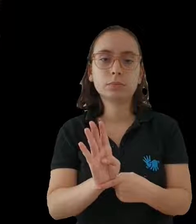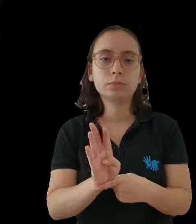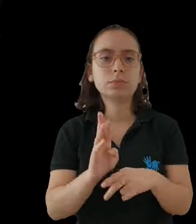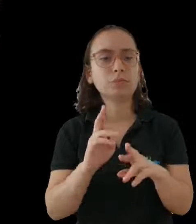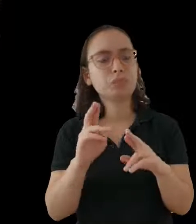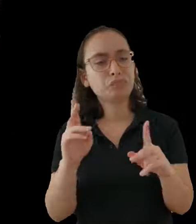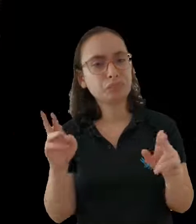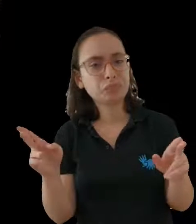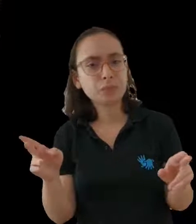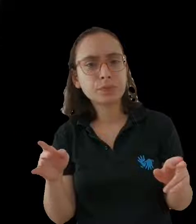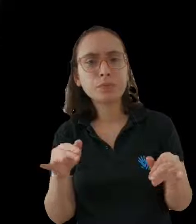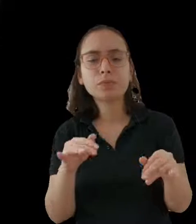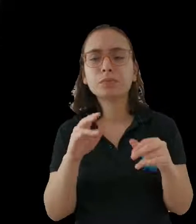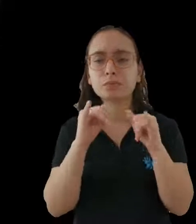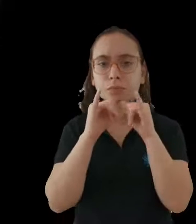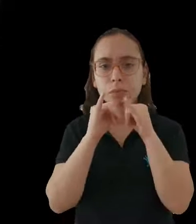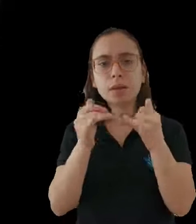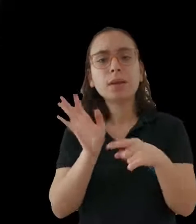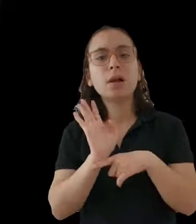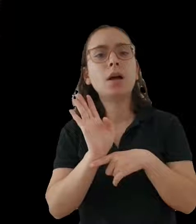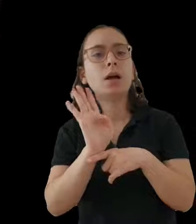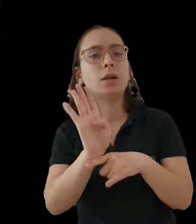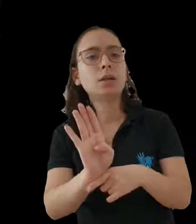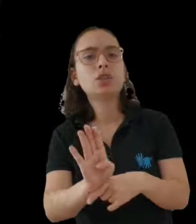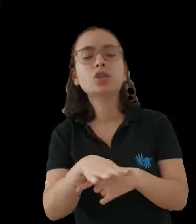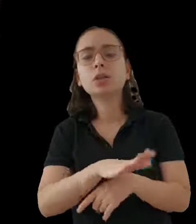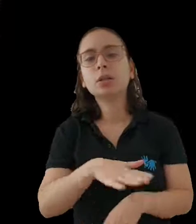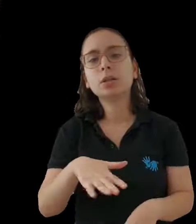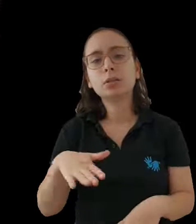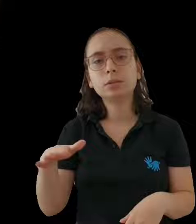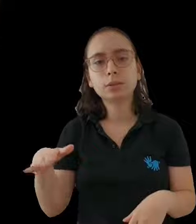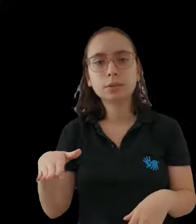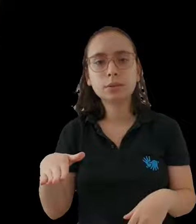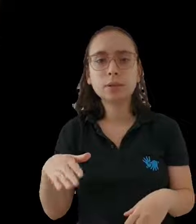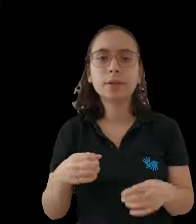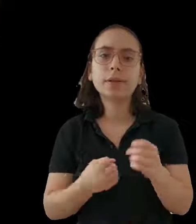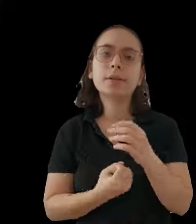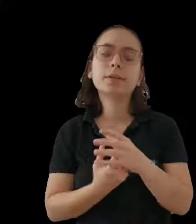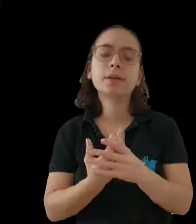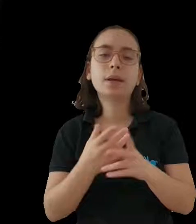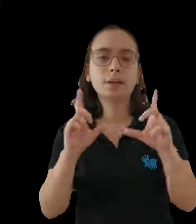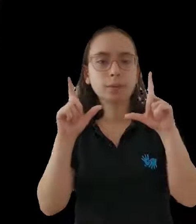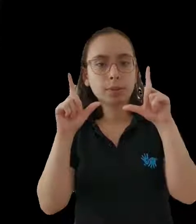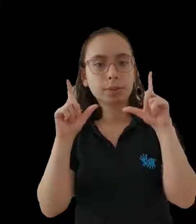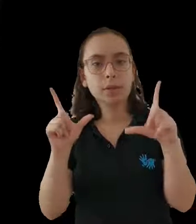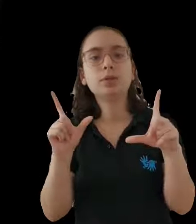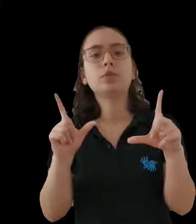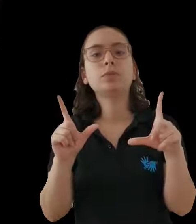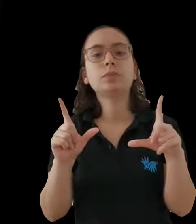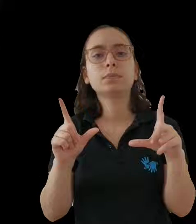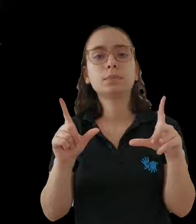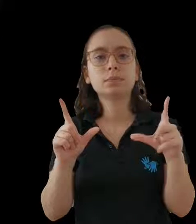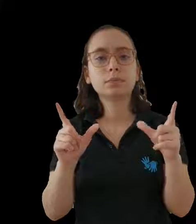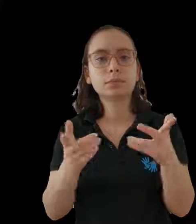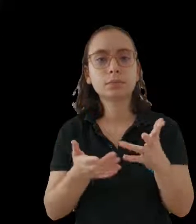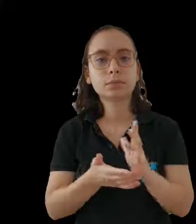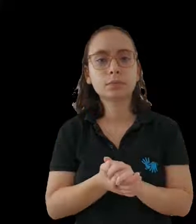para várias narrativas, né, na verdade. A gente ajuda as crianças a criarem uma imagem. Então,